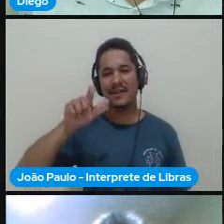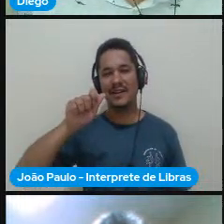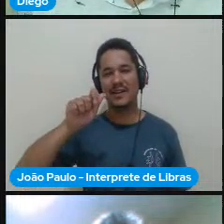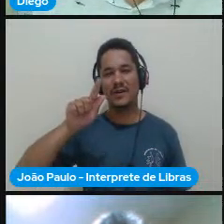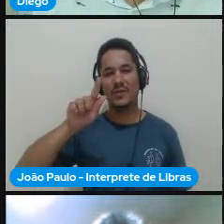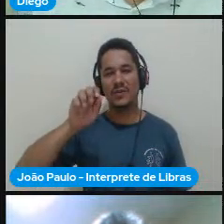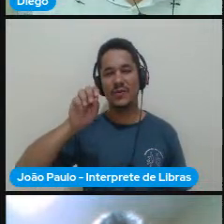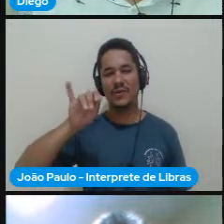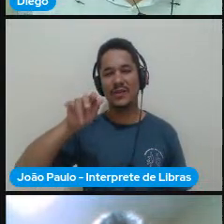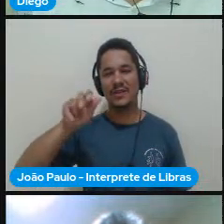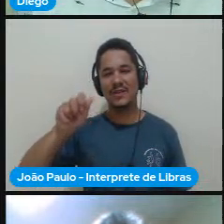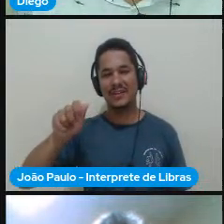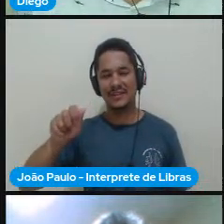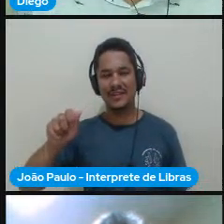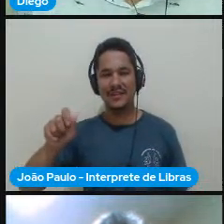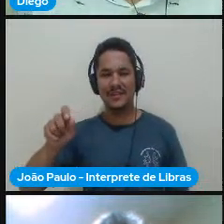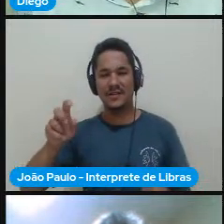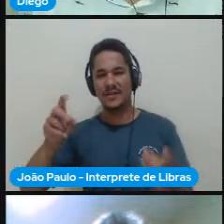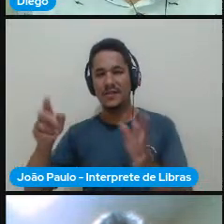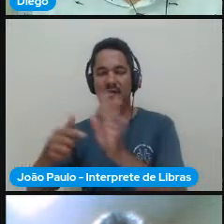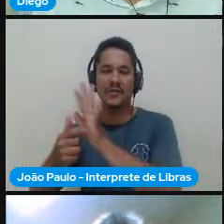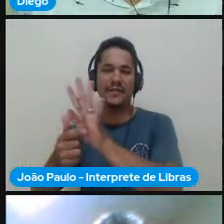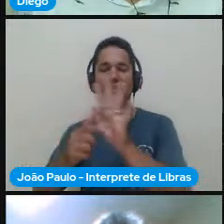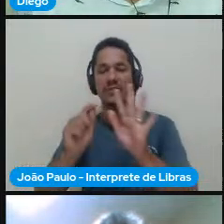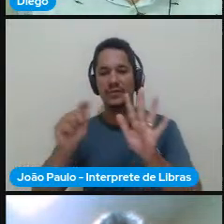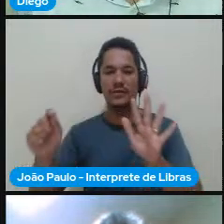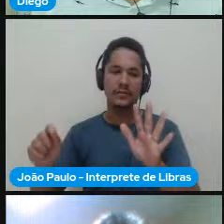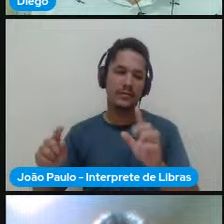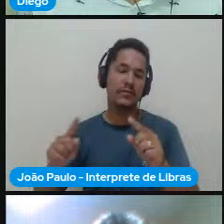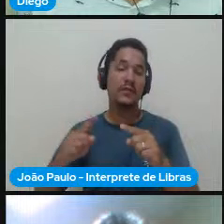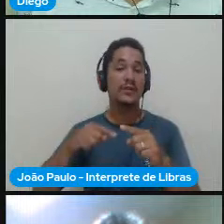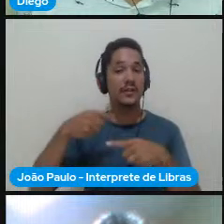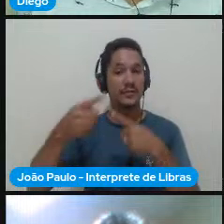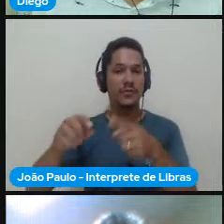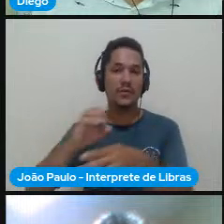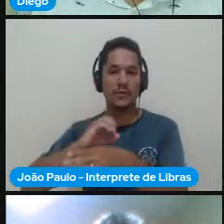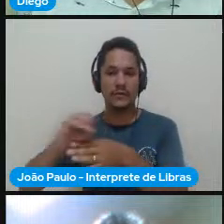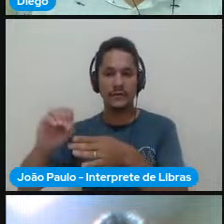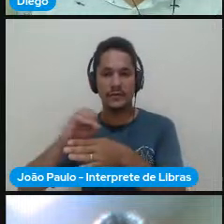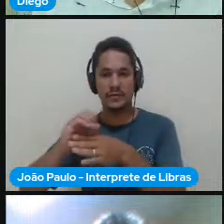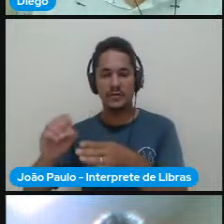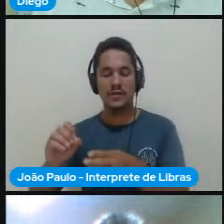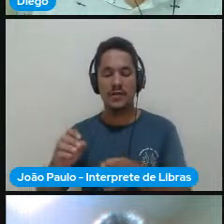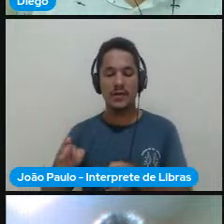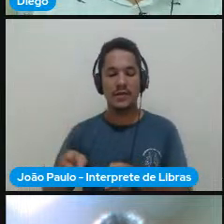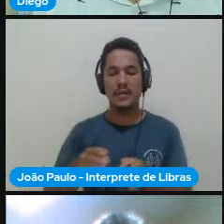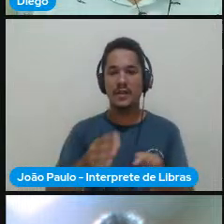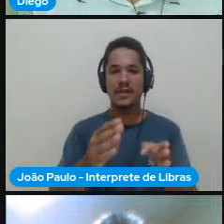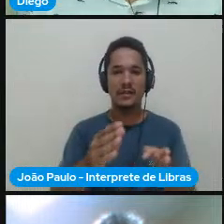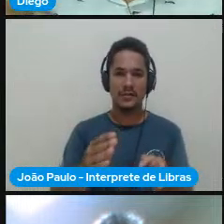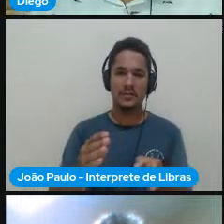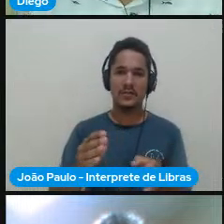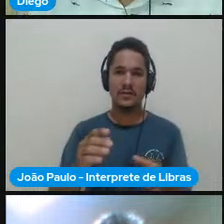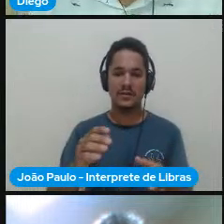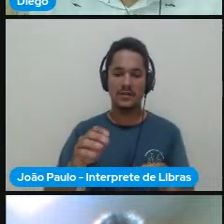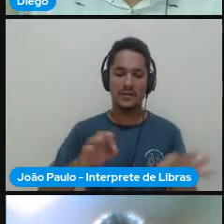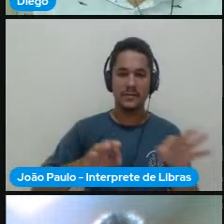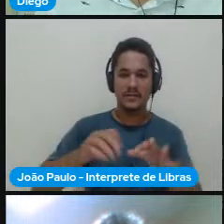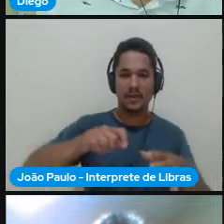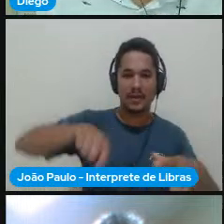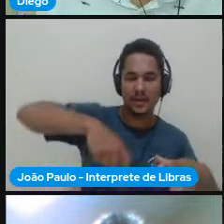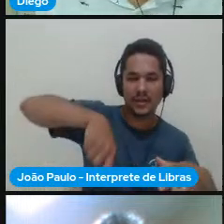oficina, na semana que vem, eles vão apresentar para vocês as trilhas de gastronomia que eles ofertam. Da confeitaria,